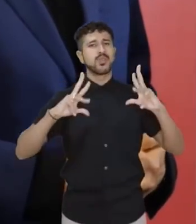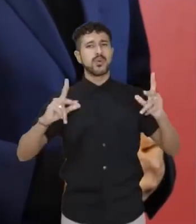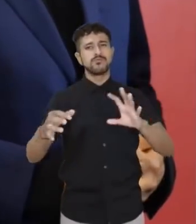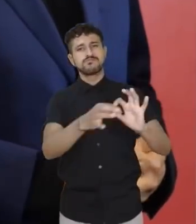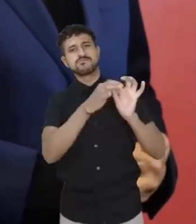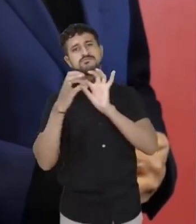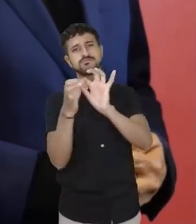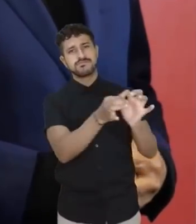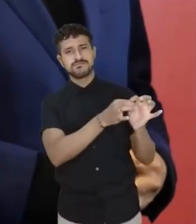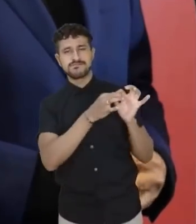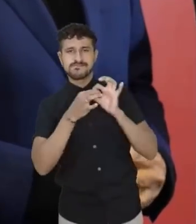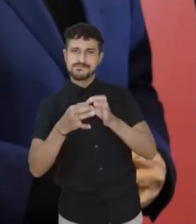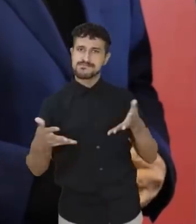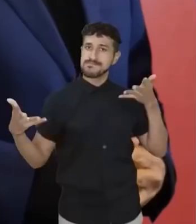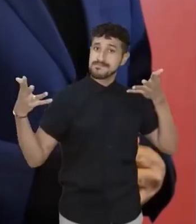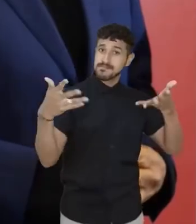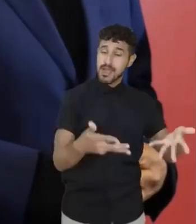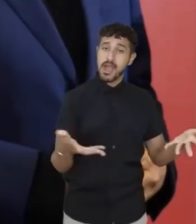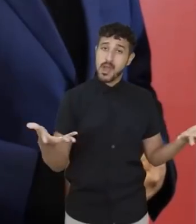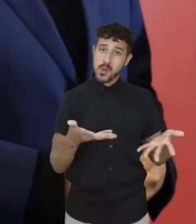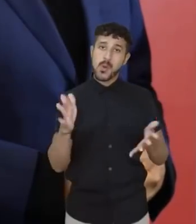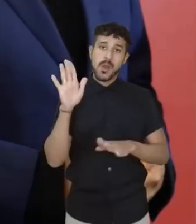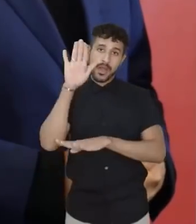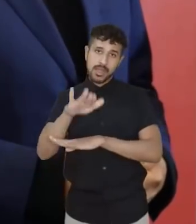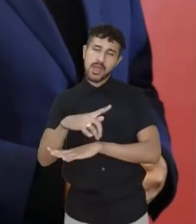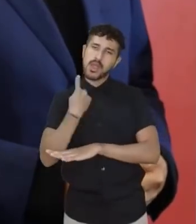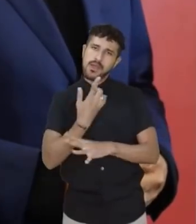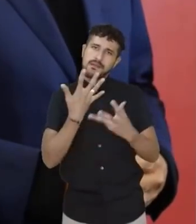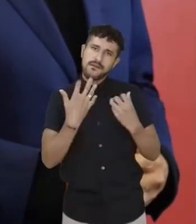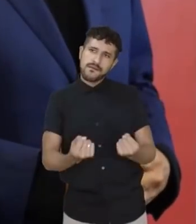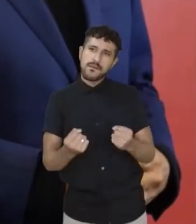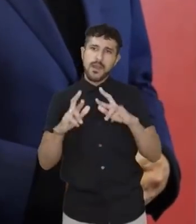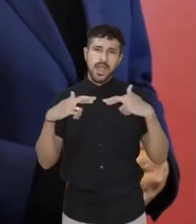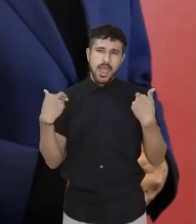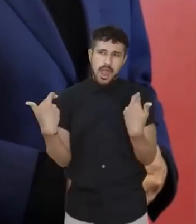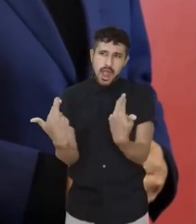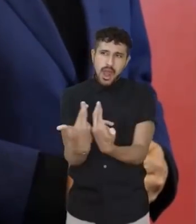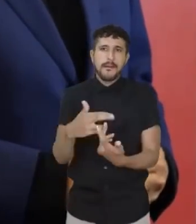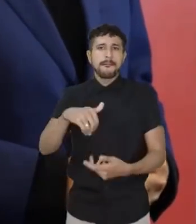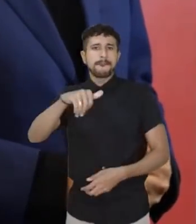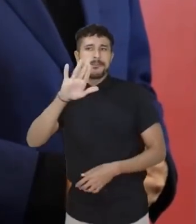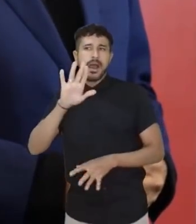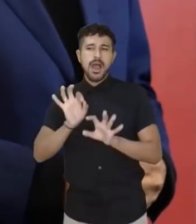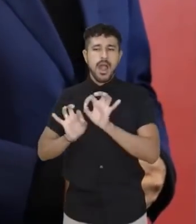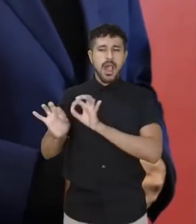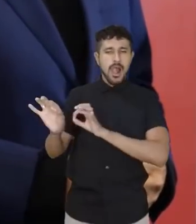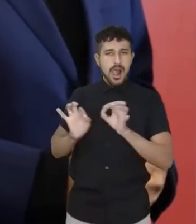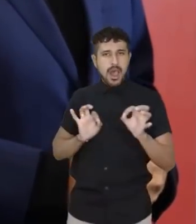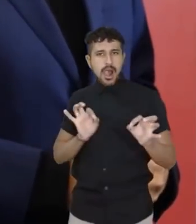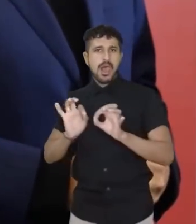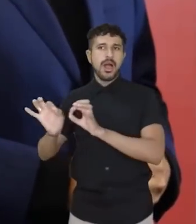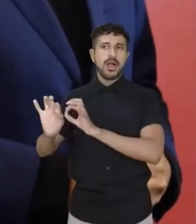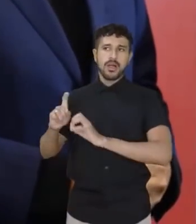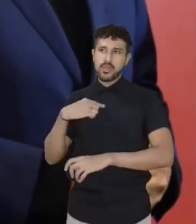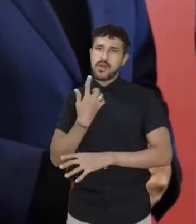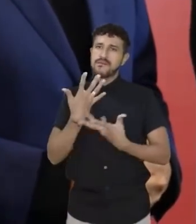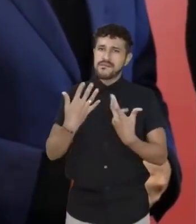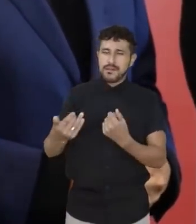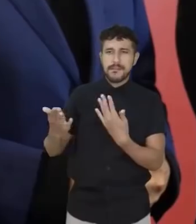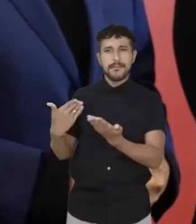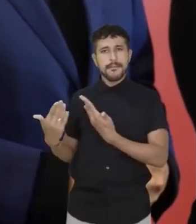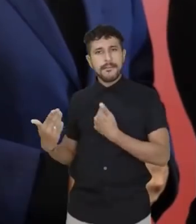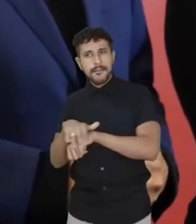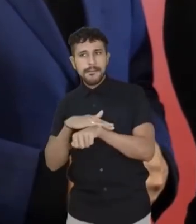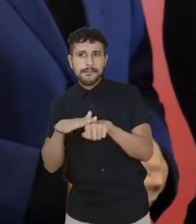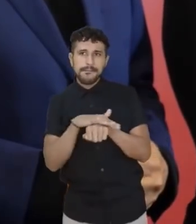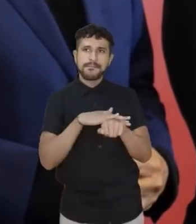agregado. Agora, na parte da tarde, a gente vai para uma reunião mais organizativa, onde nós vamos conversar entre